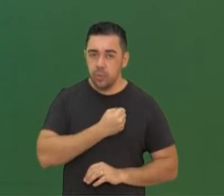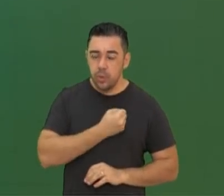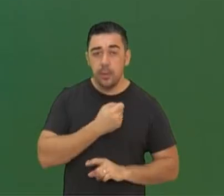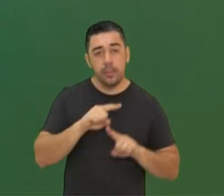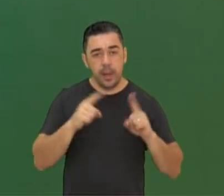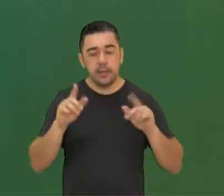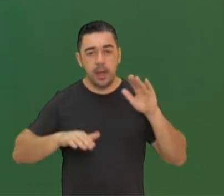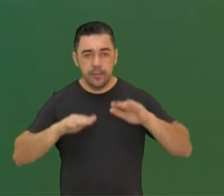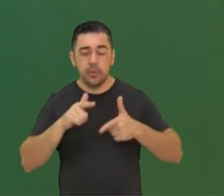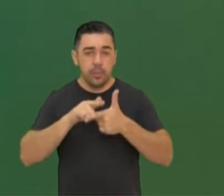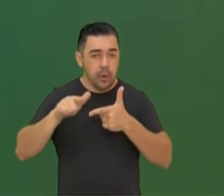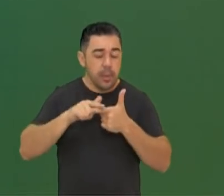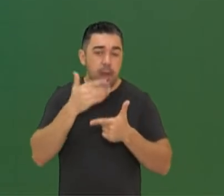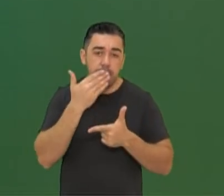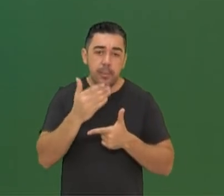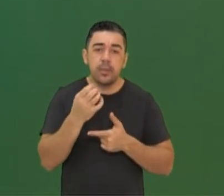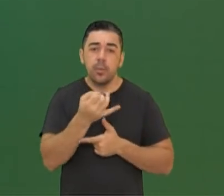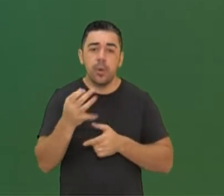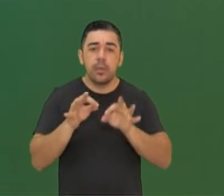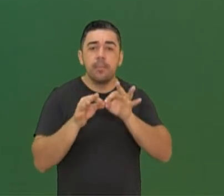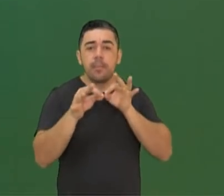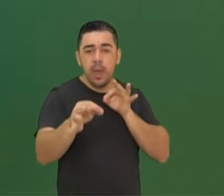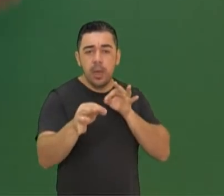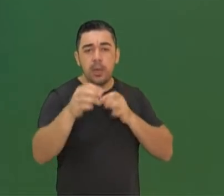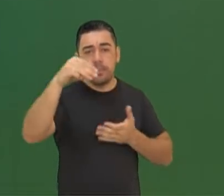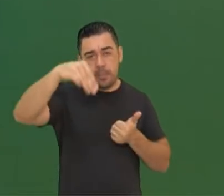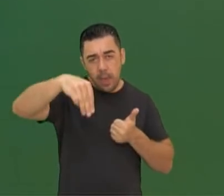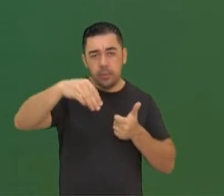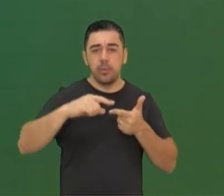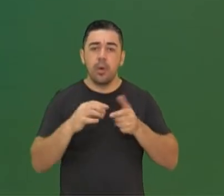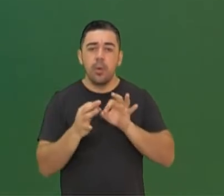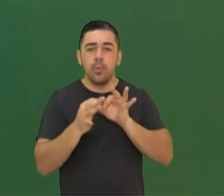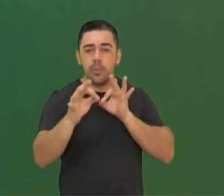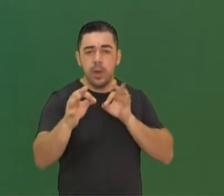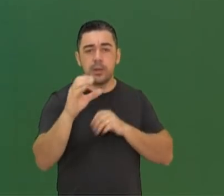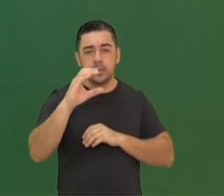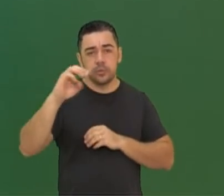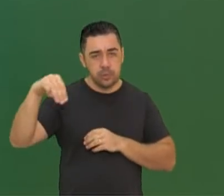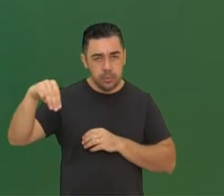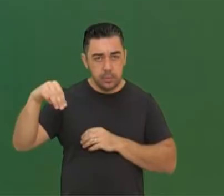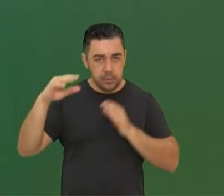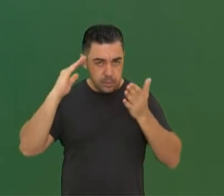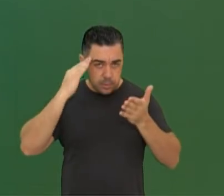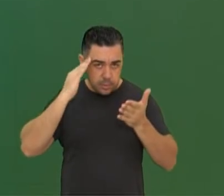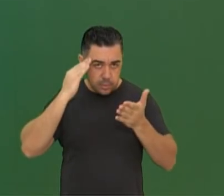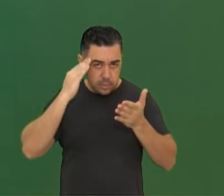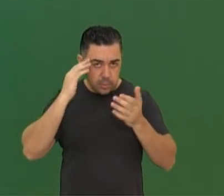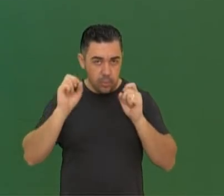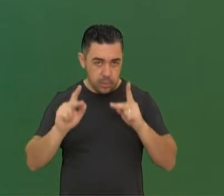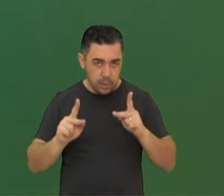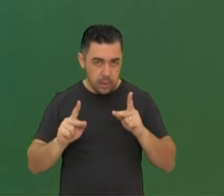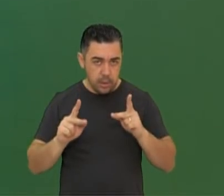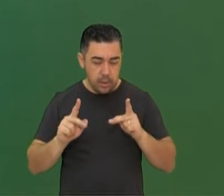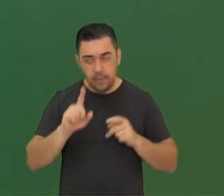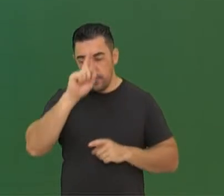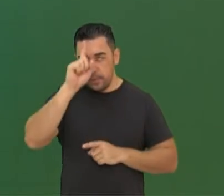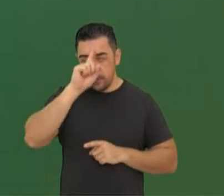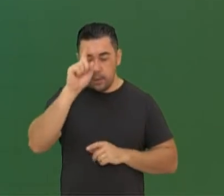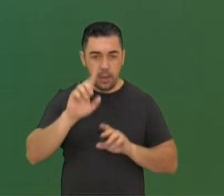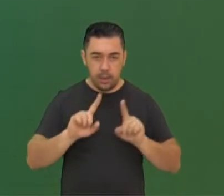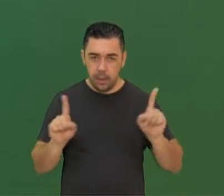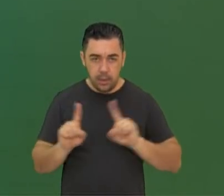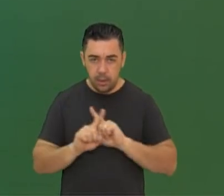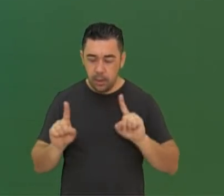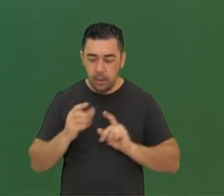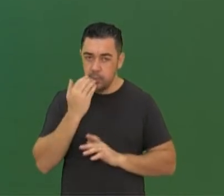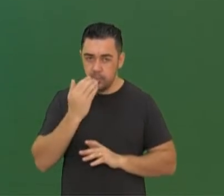unidade de medida. Mas como o exercício não tem unidade de medida, você também não pode implantar um centímetro aqui, um metro, porque o